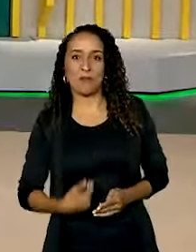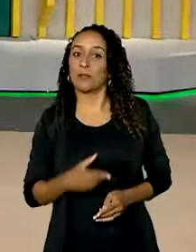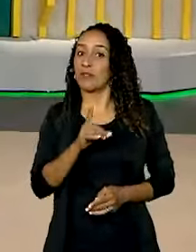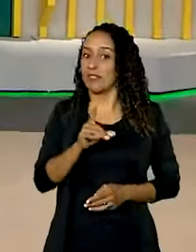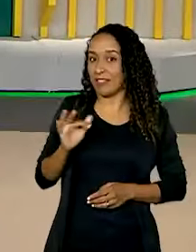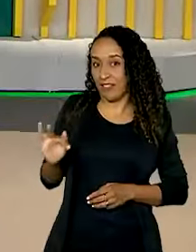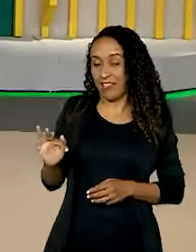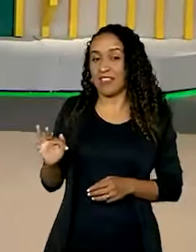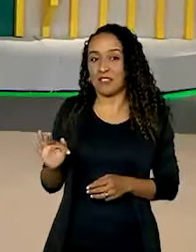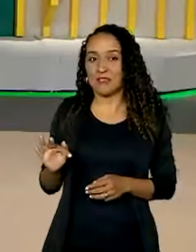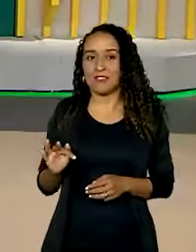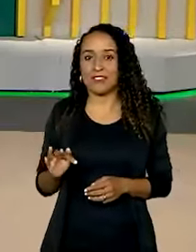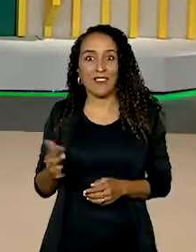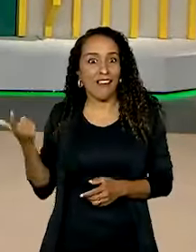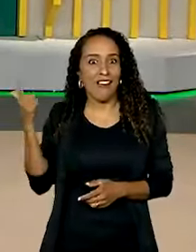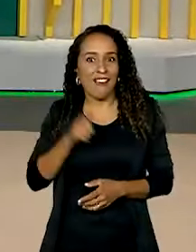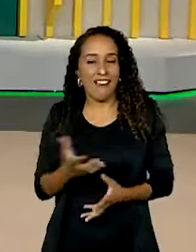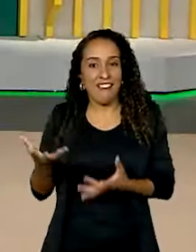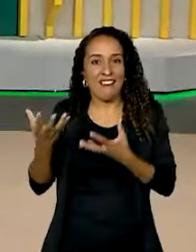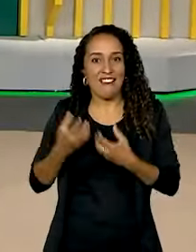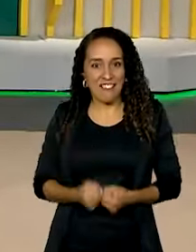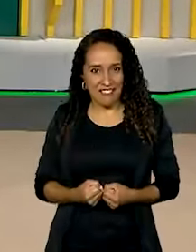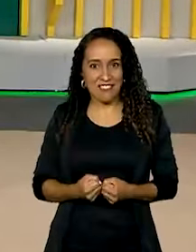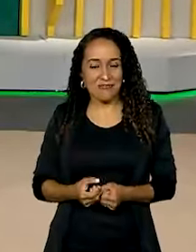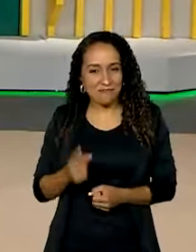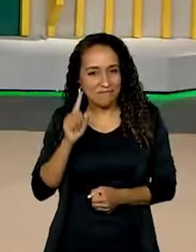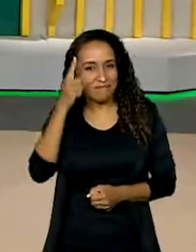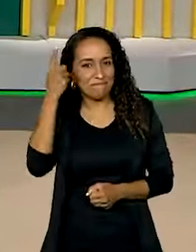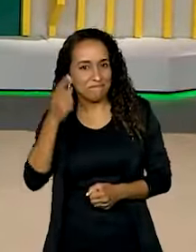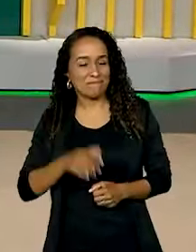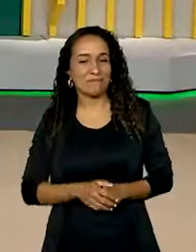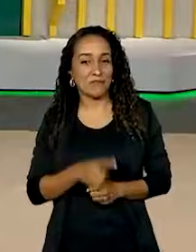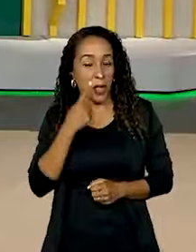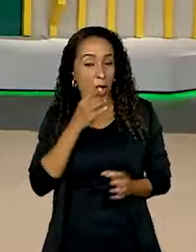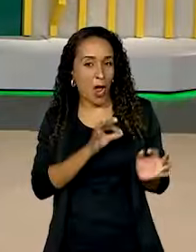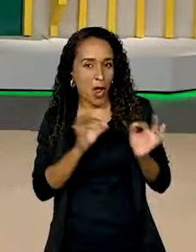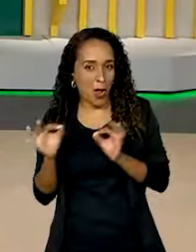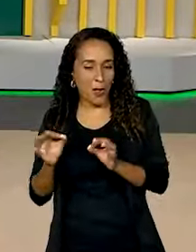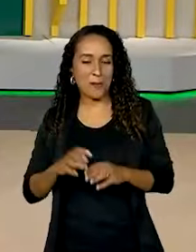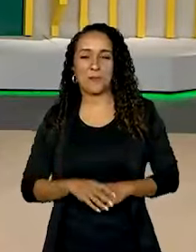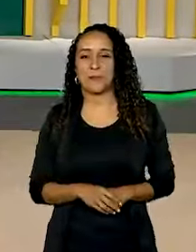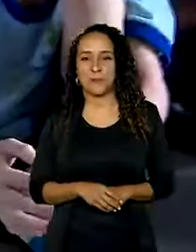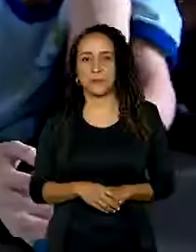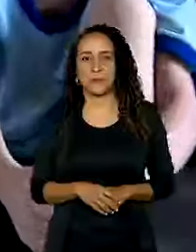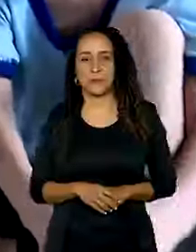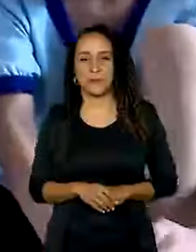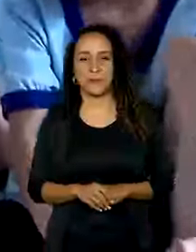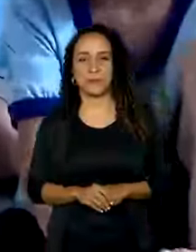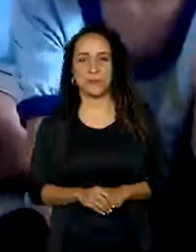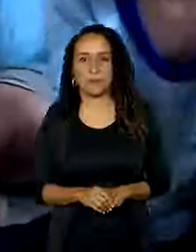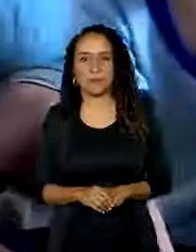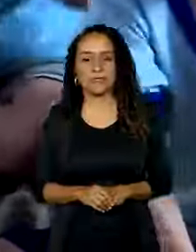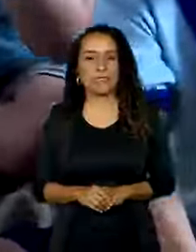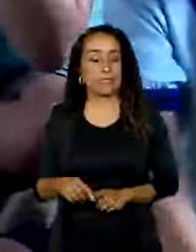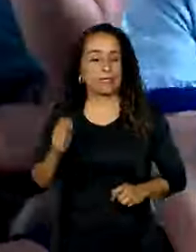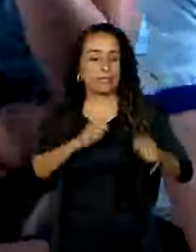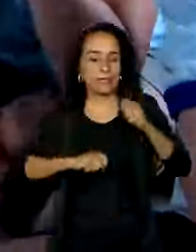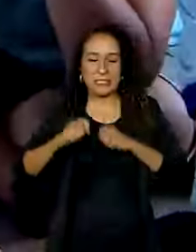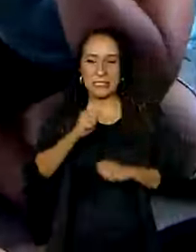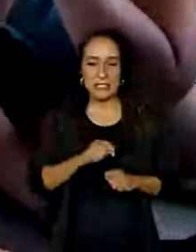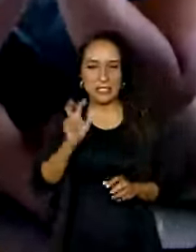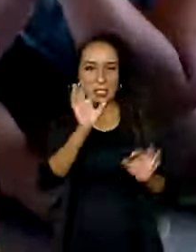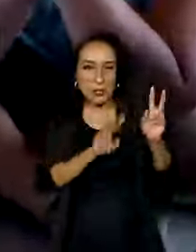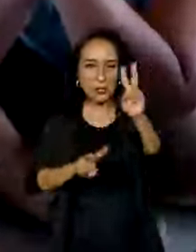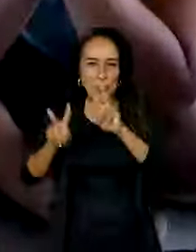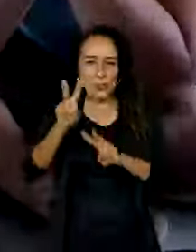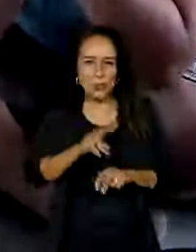Distrito Federal foram beneficiadas por essa iniciativa. Acompanhe aí na reportagem. Ansiedade no olhar de